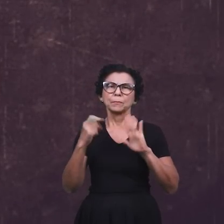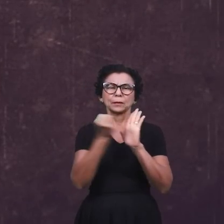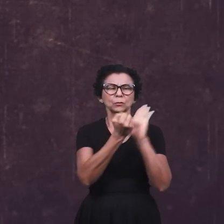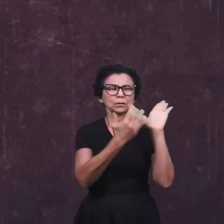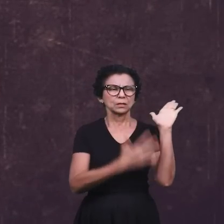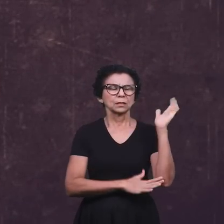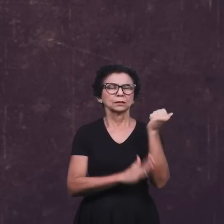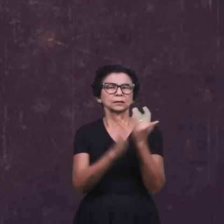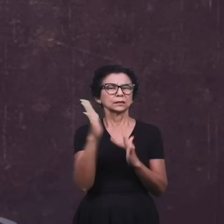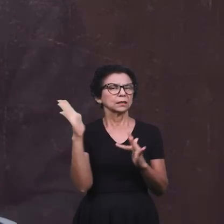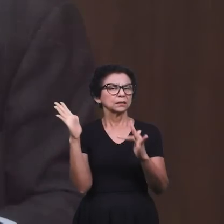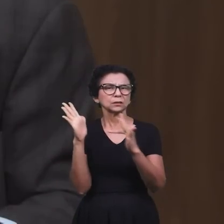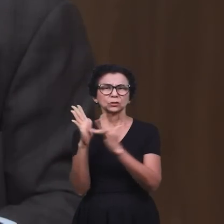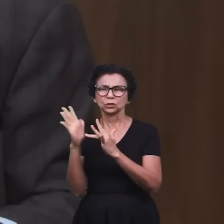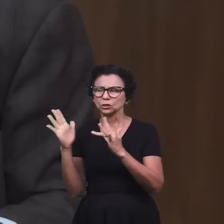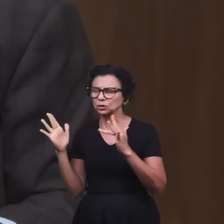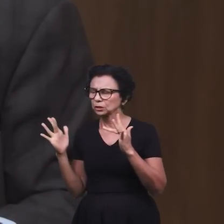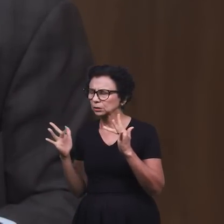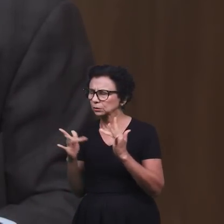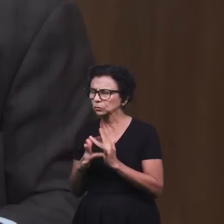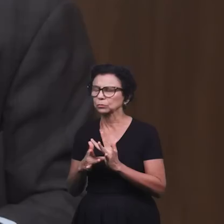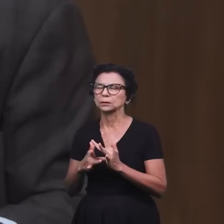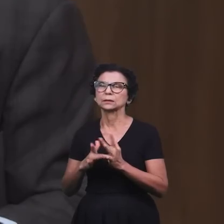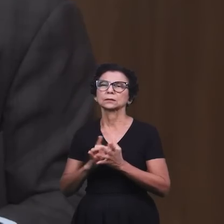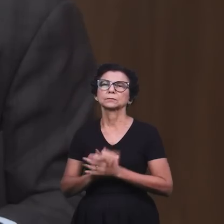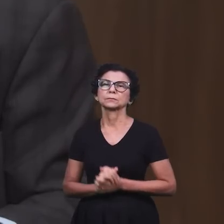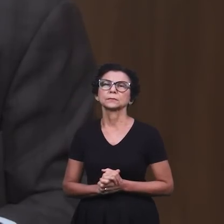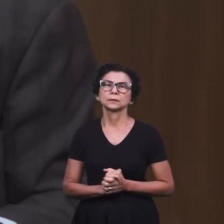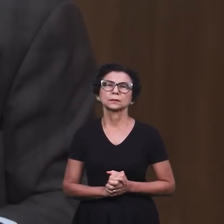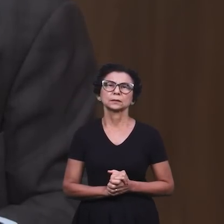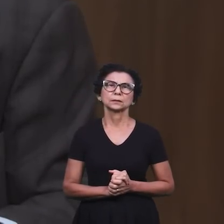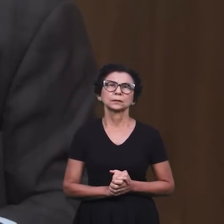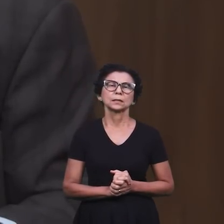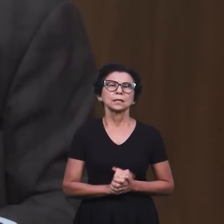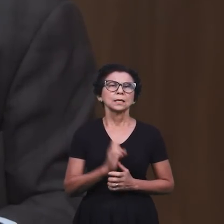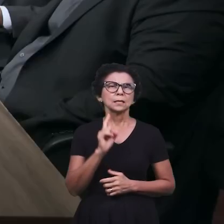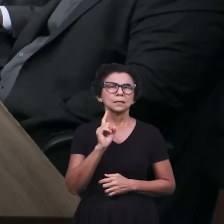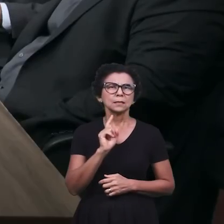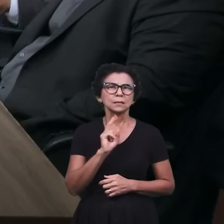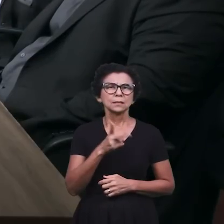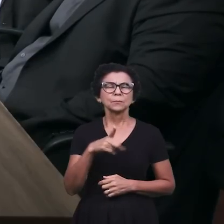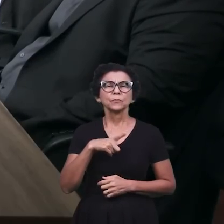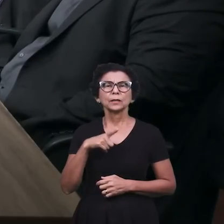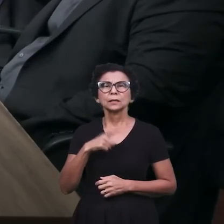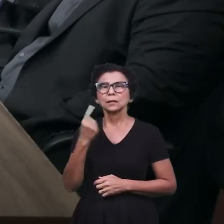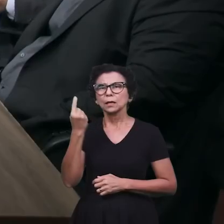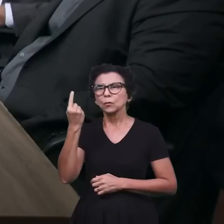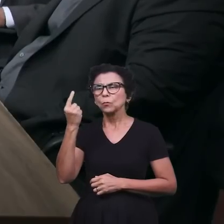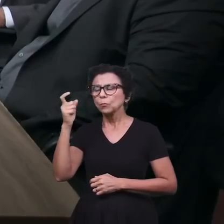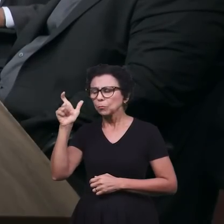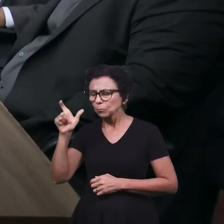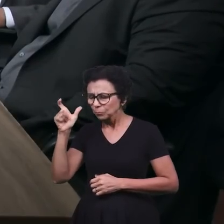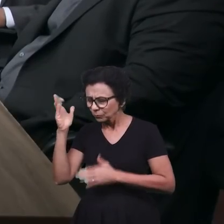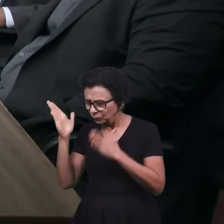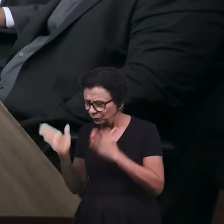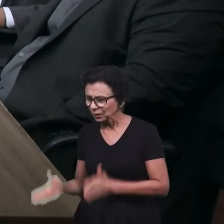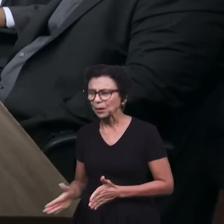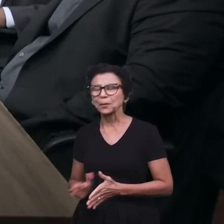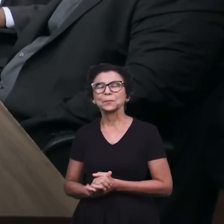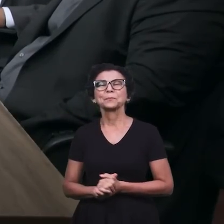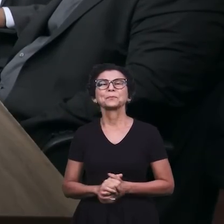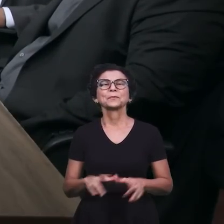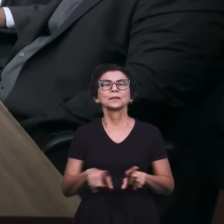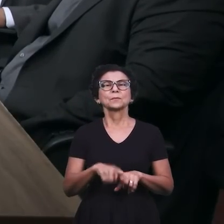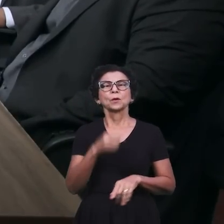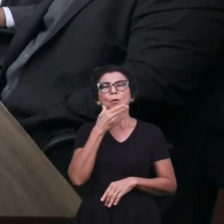vão prevalecer contra a igreja, contra os fiéis vão permanecer. Sempre vai ter um fiel, viu? Às vezes acontece, é igual Elias falou,